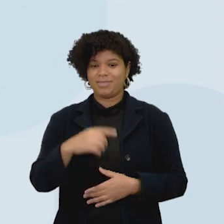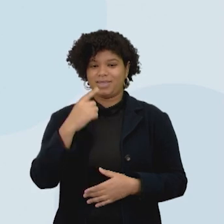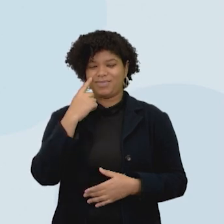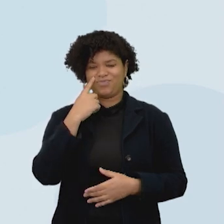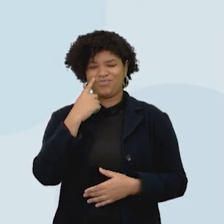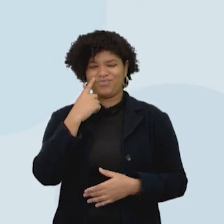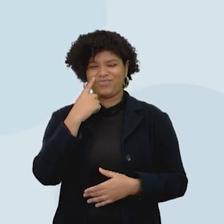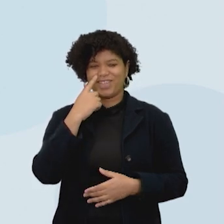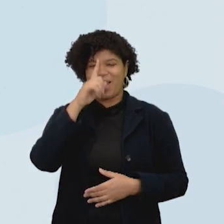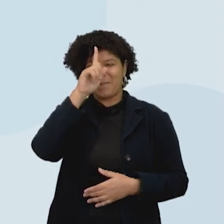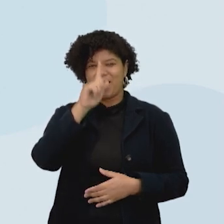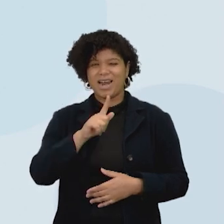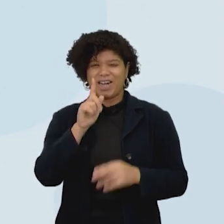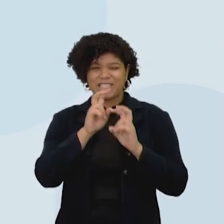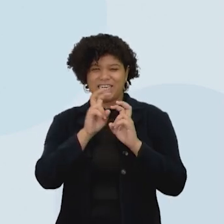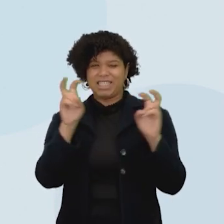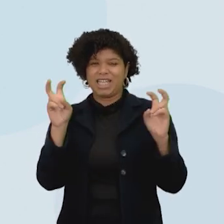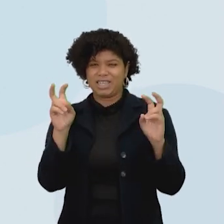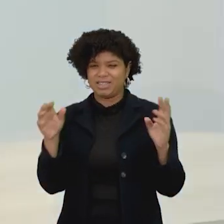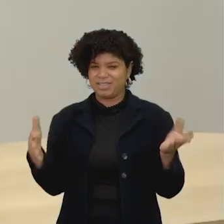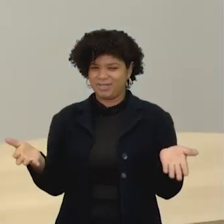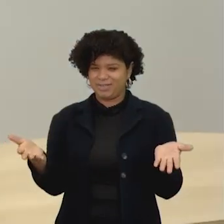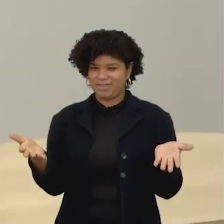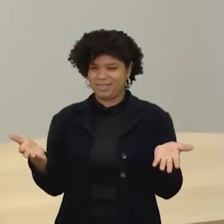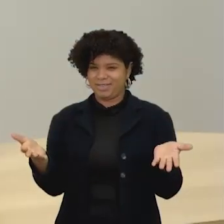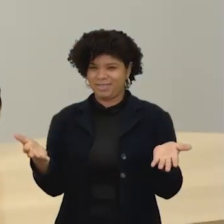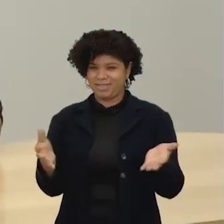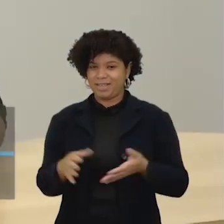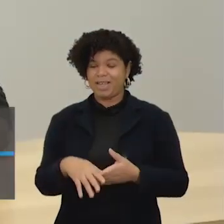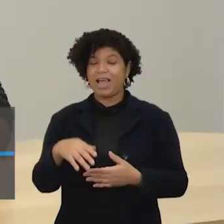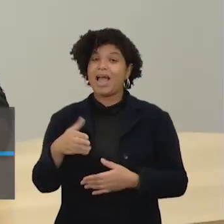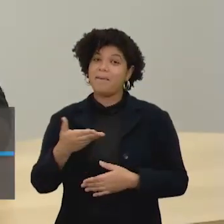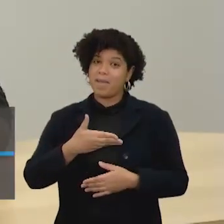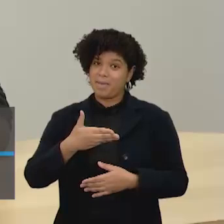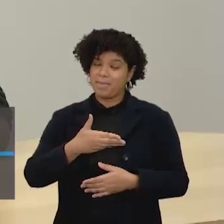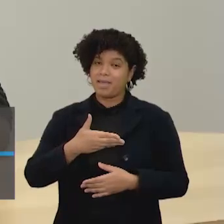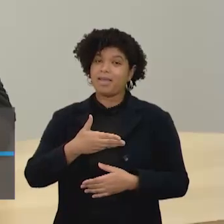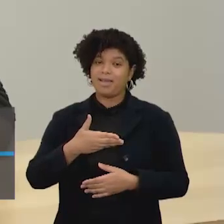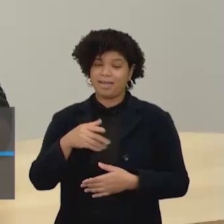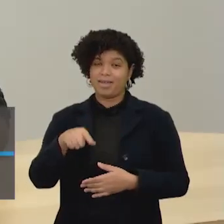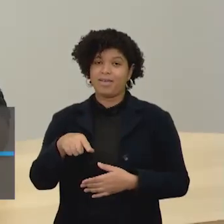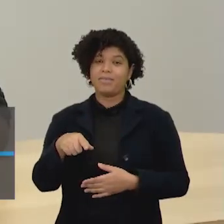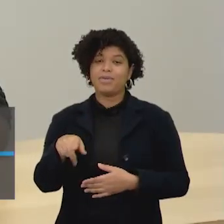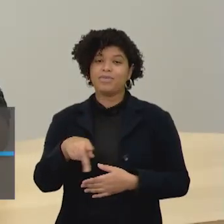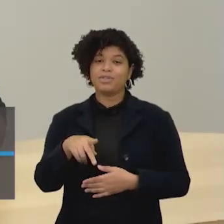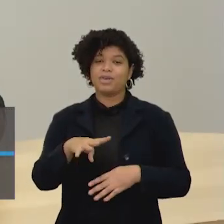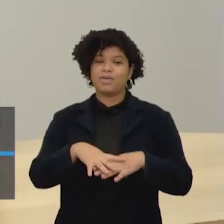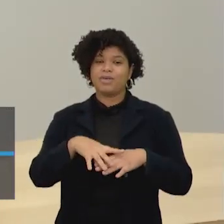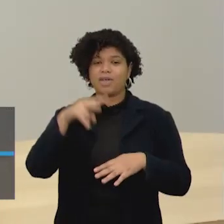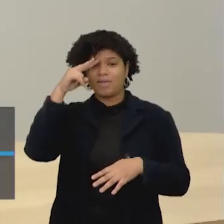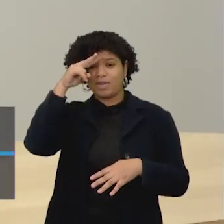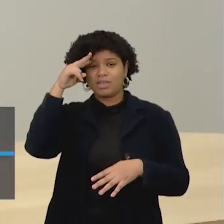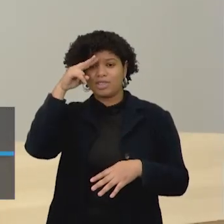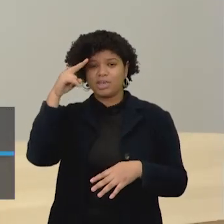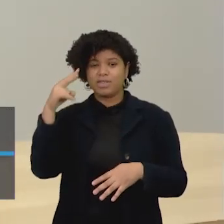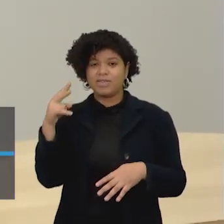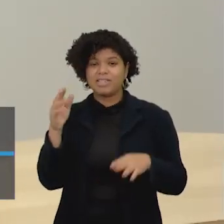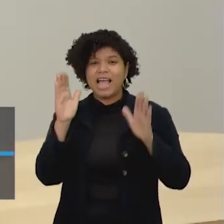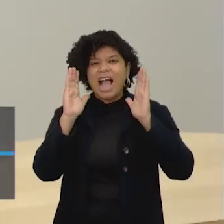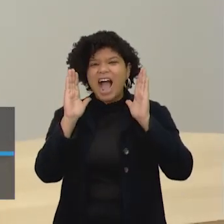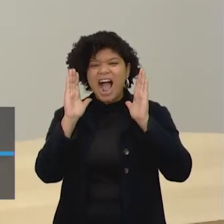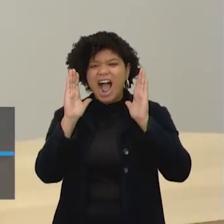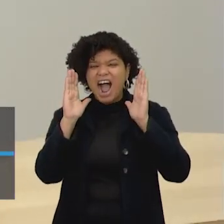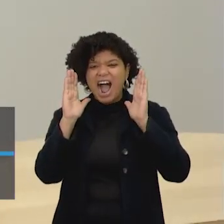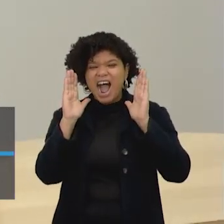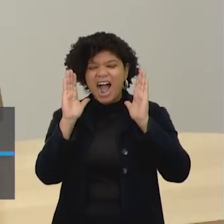gritante. A minha amiga Viviane, né, professora de matemática, que vocês já conhecem, ela falou pra mim, professor, mas você não colocou a mão aqui na boca para